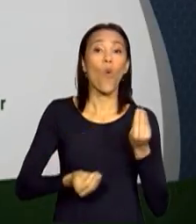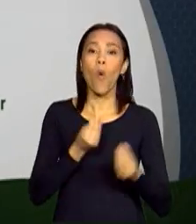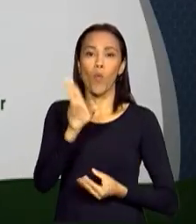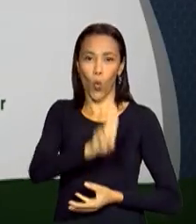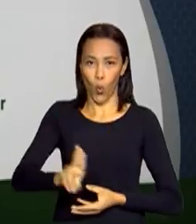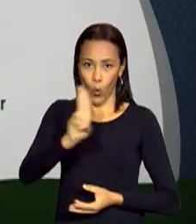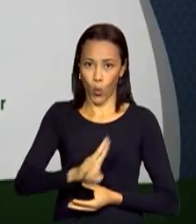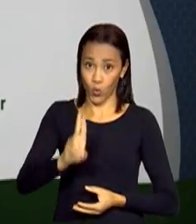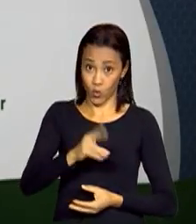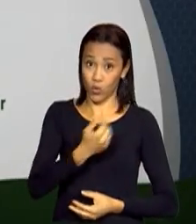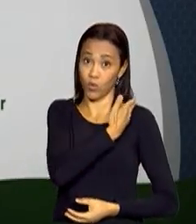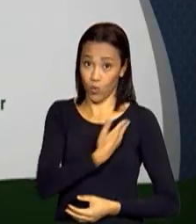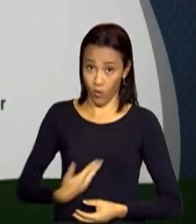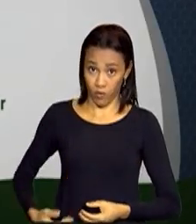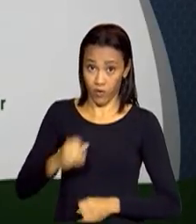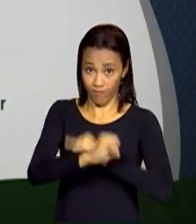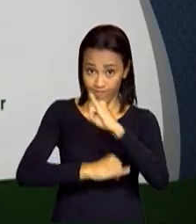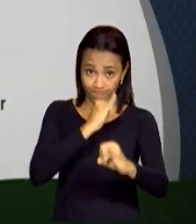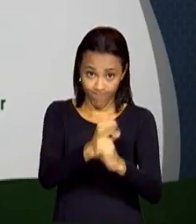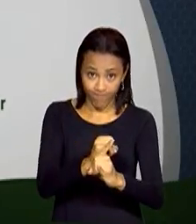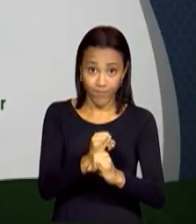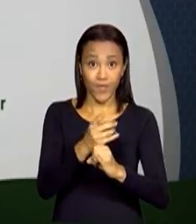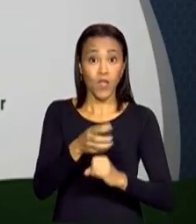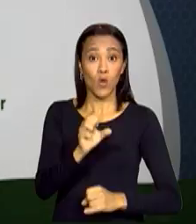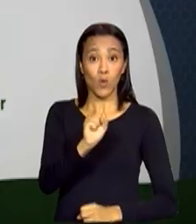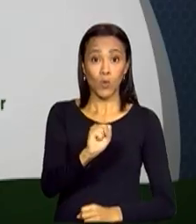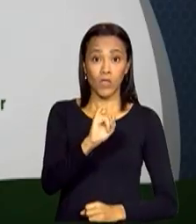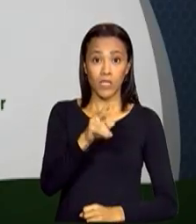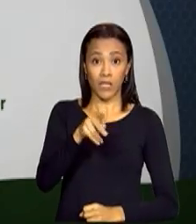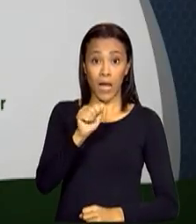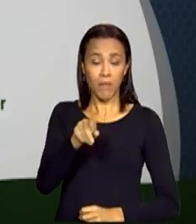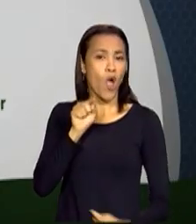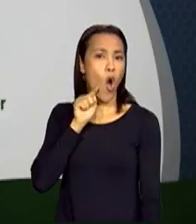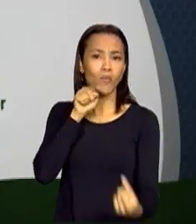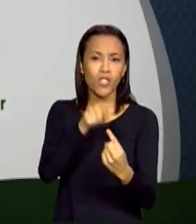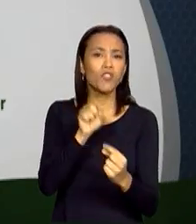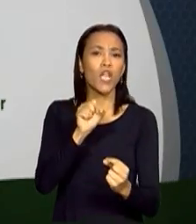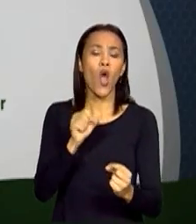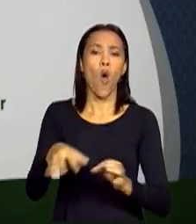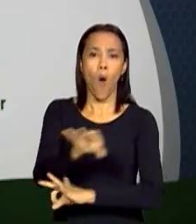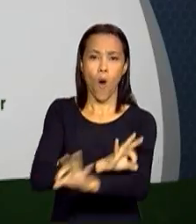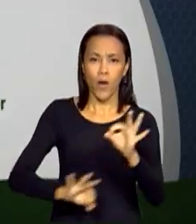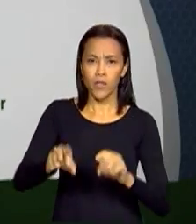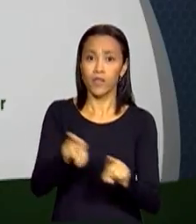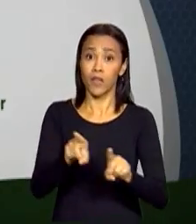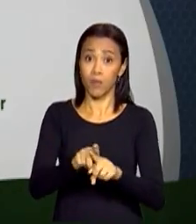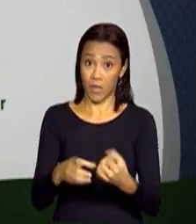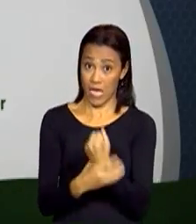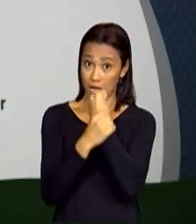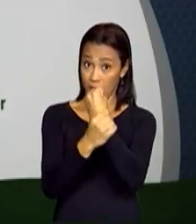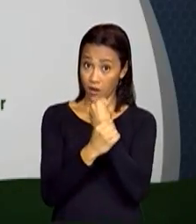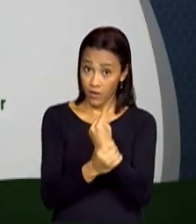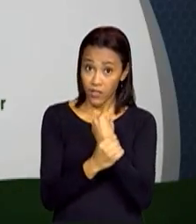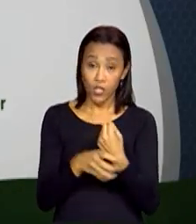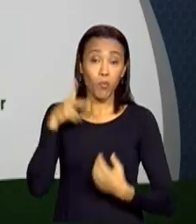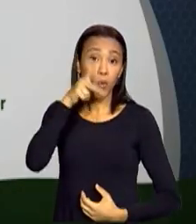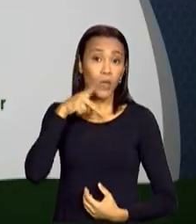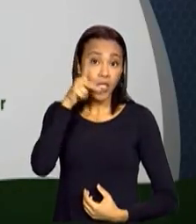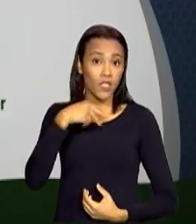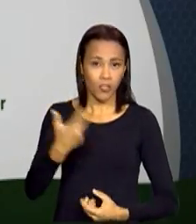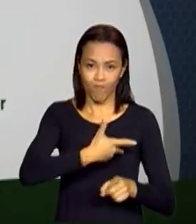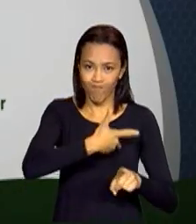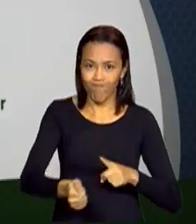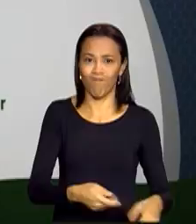do site do governo eletrônico. O SINAPIR tem o objetivo de organizar e garantir políticas de superação